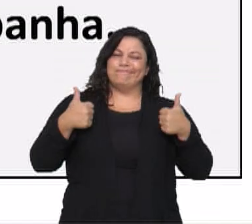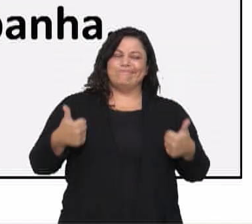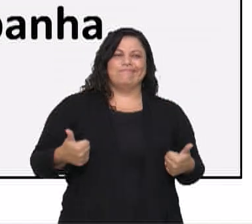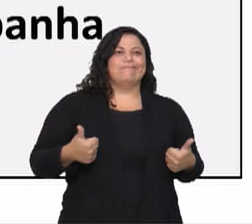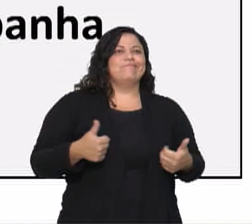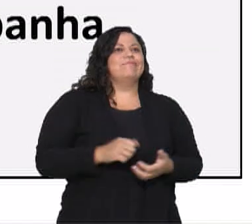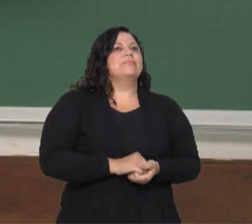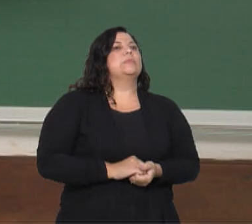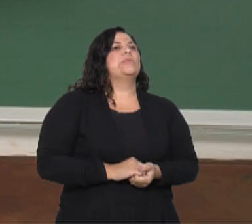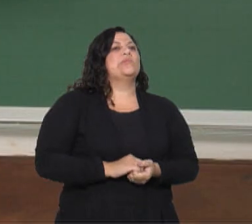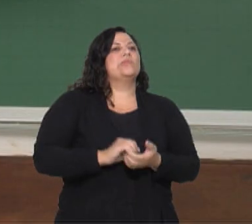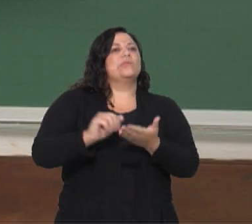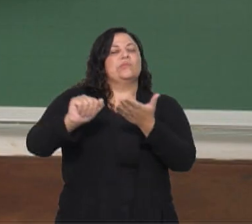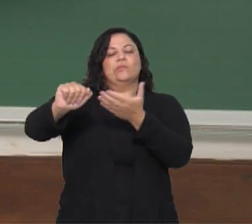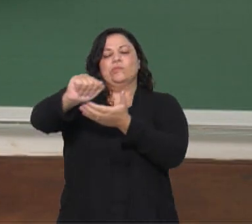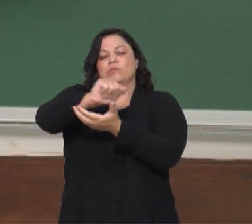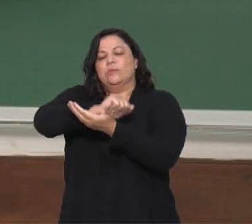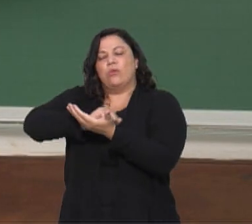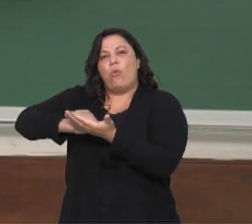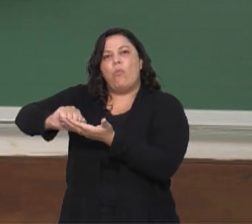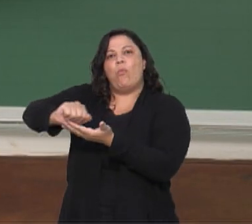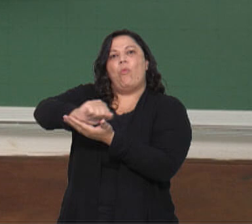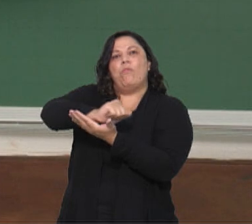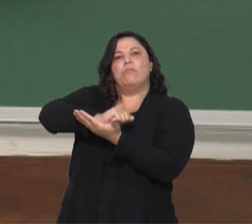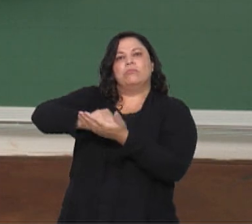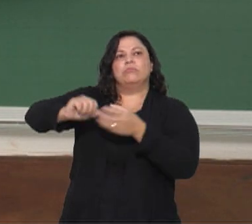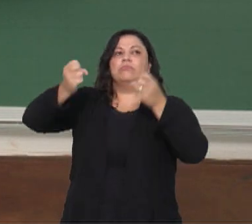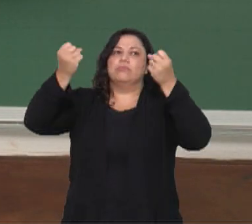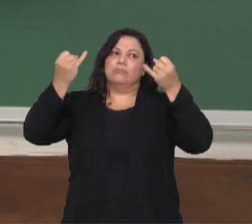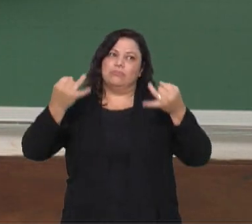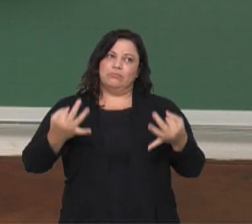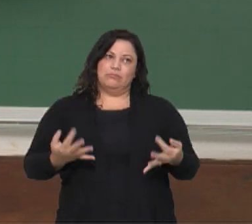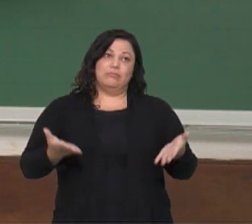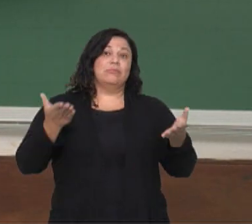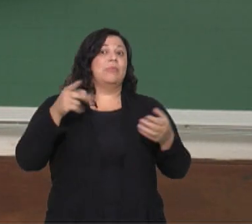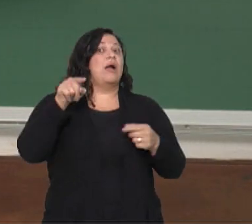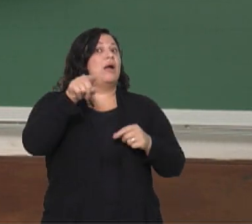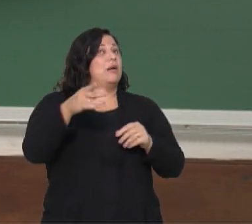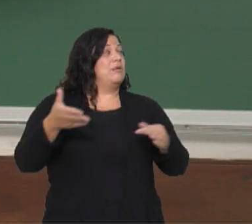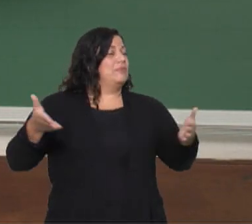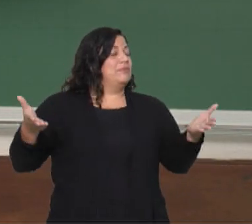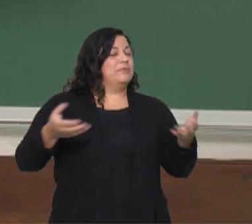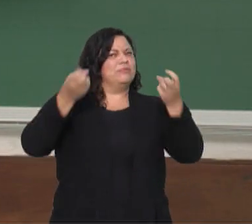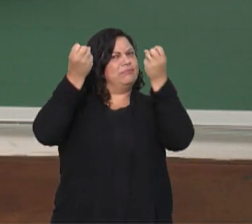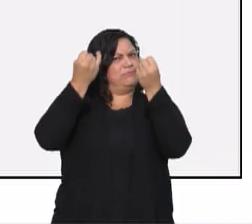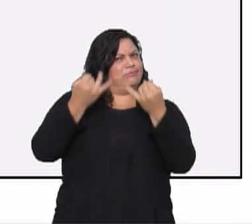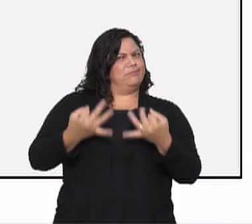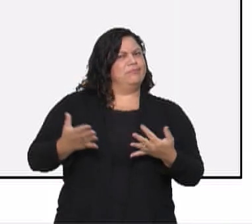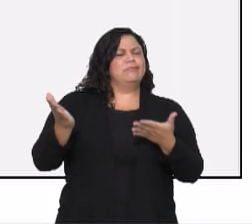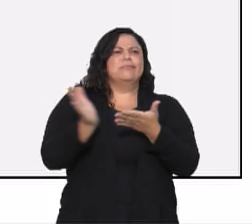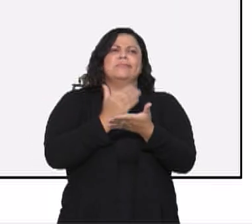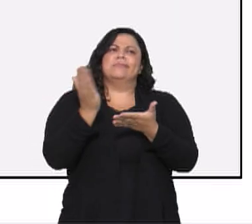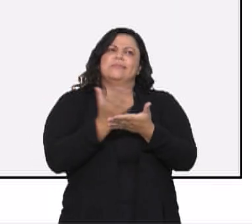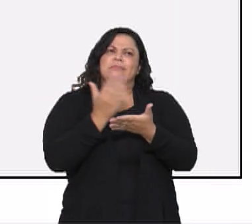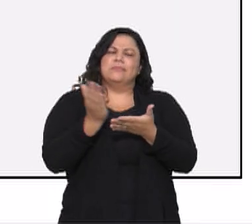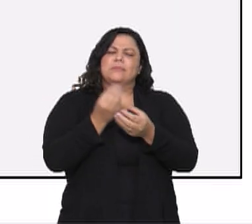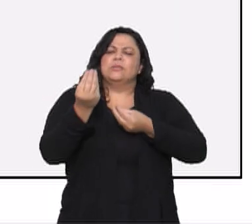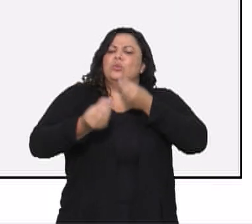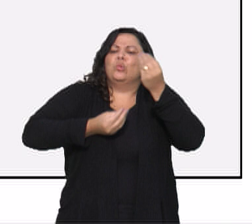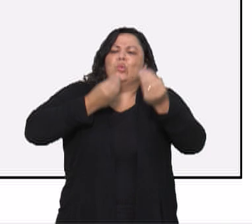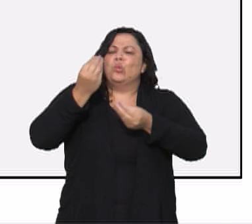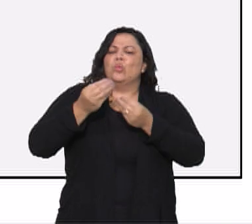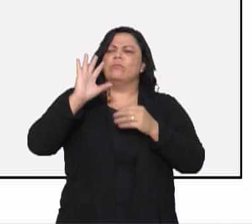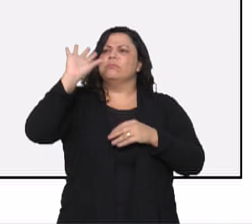professor Roberto explicou para vocês, para moer o grão. É com vocês. Explique em seu caderno como ocorreu